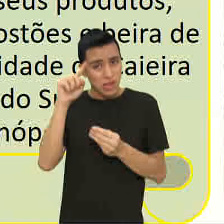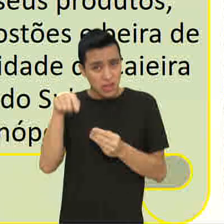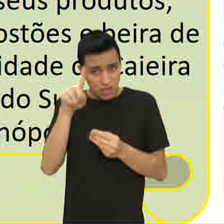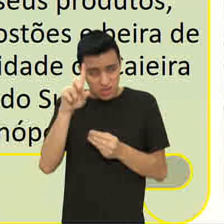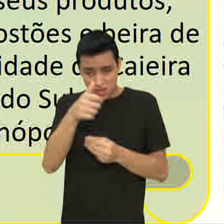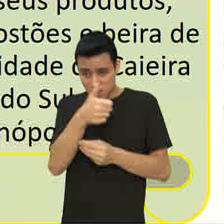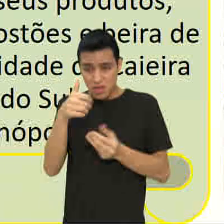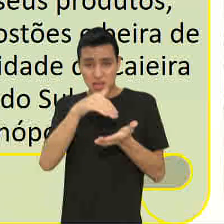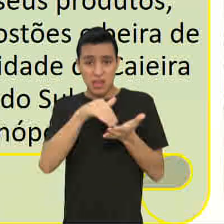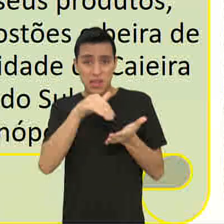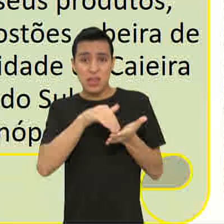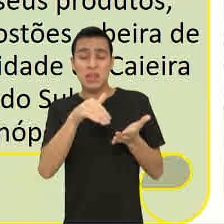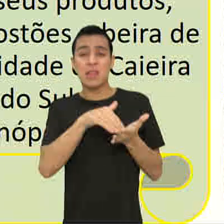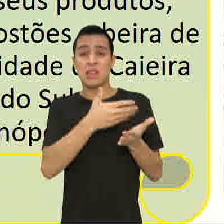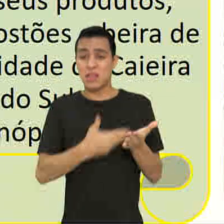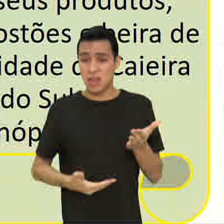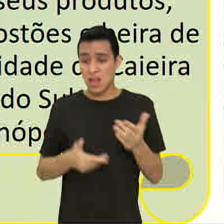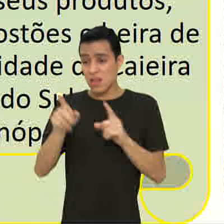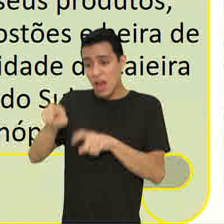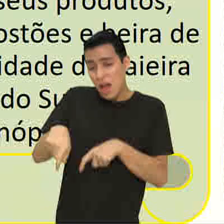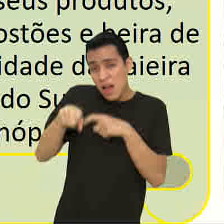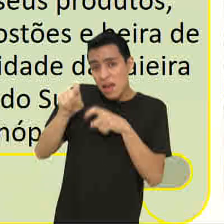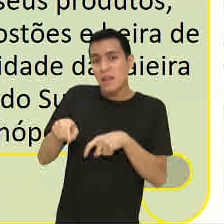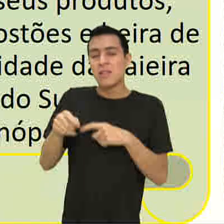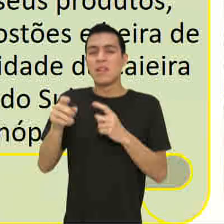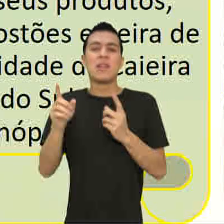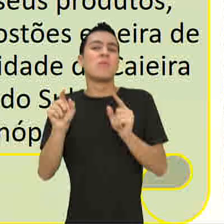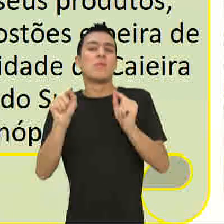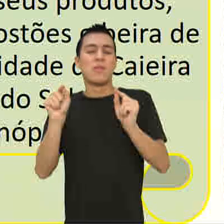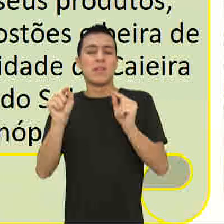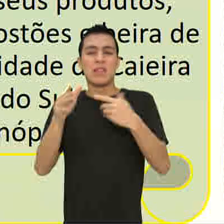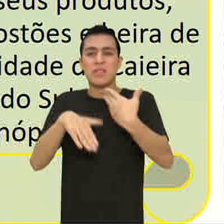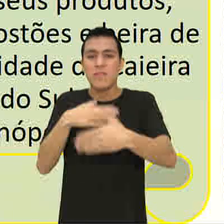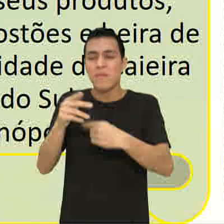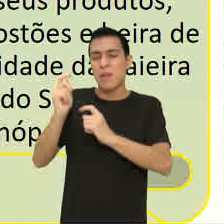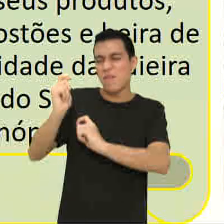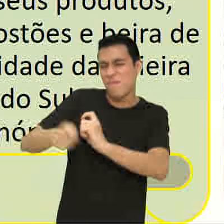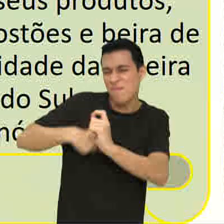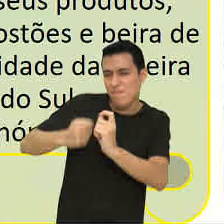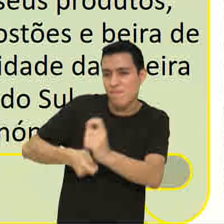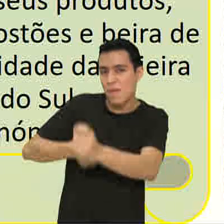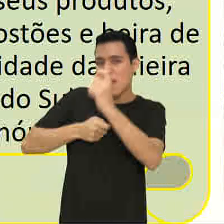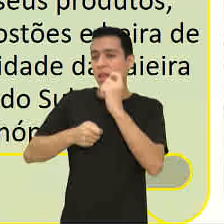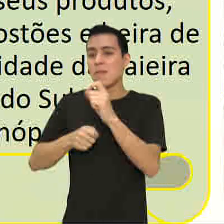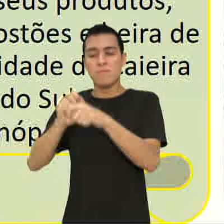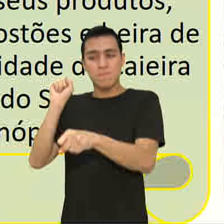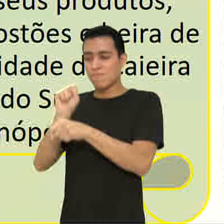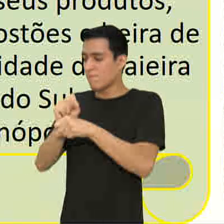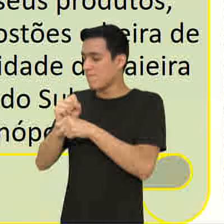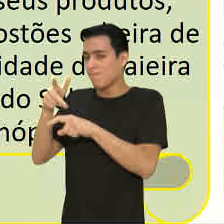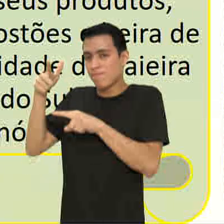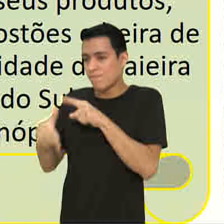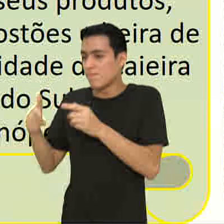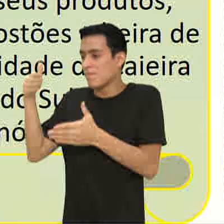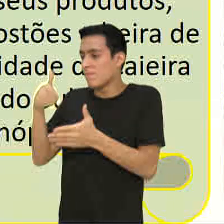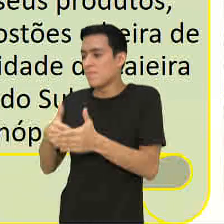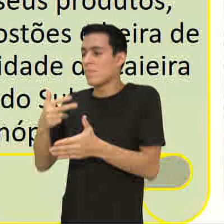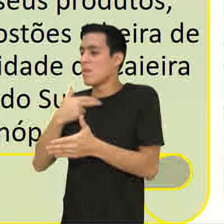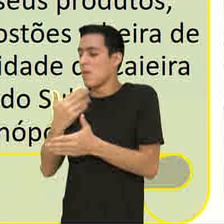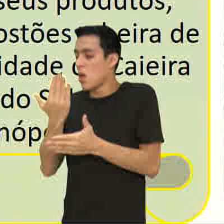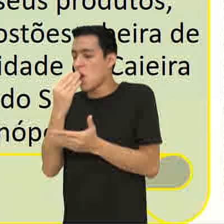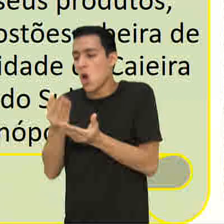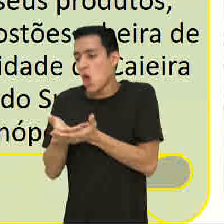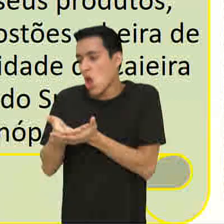a Secretaria de Estado da Agricultura, da Pesca e do Desenvolvimento Rural anuncia a proibição da retirada, comercialização e consumo